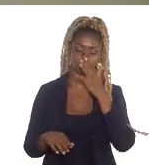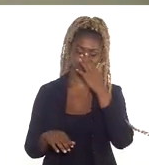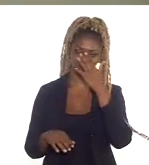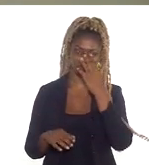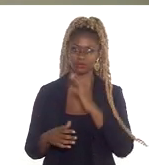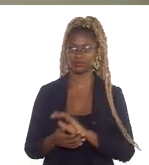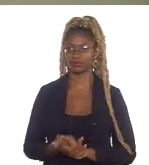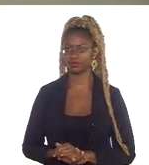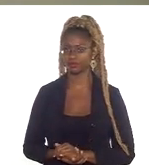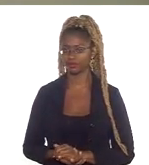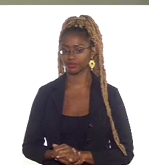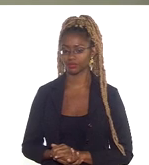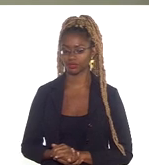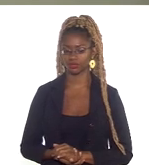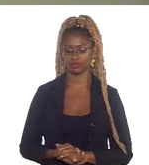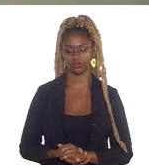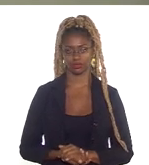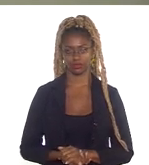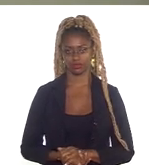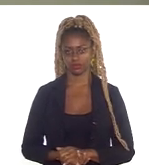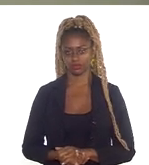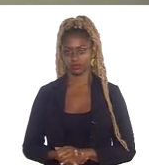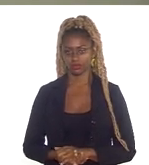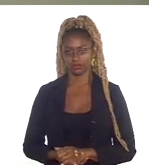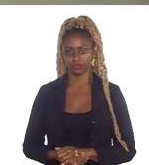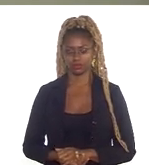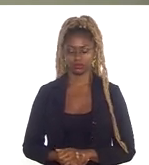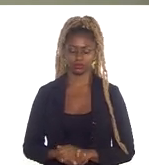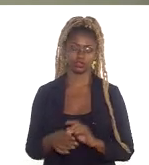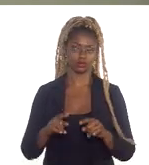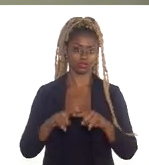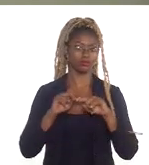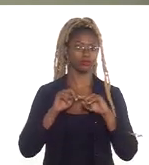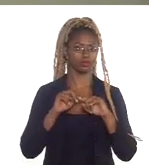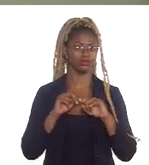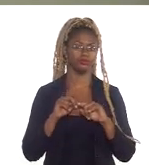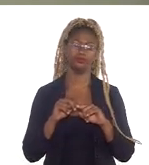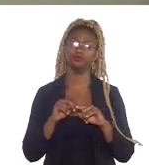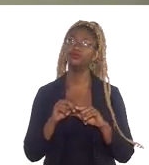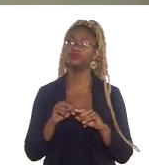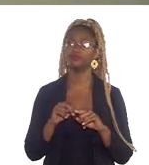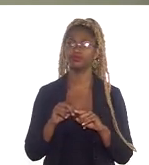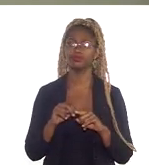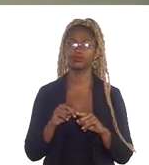perca um dia para produzir, porque ele é meramente